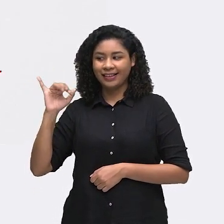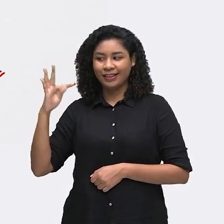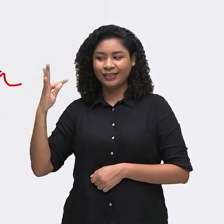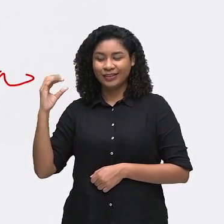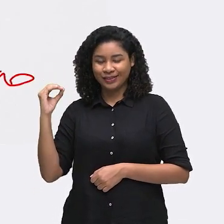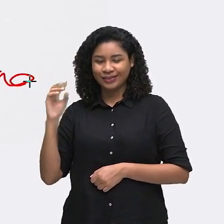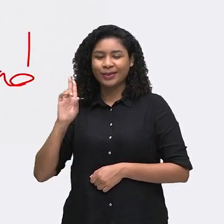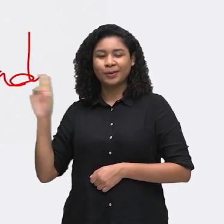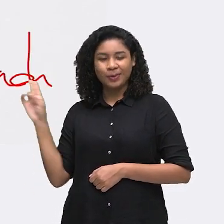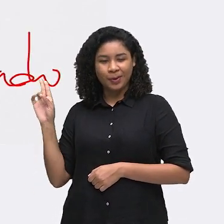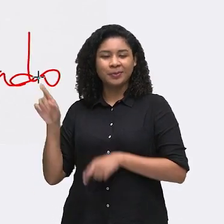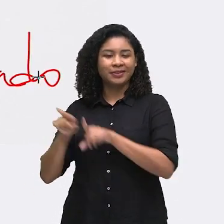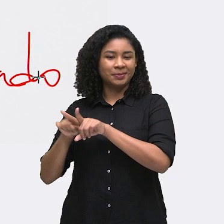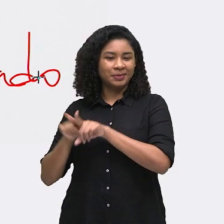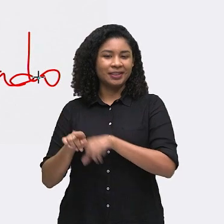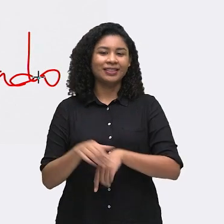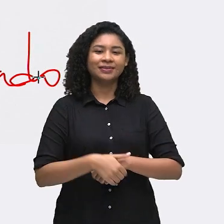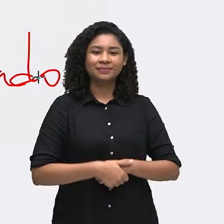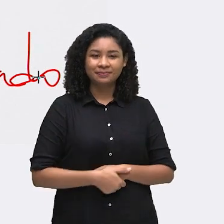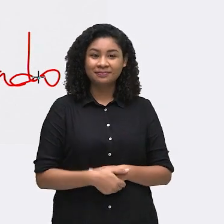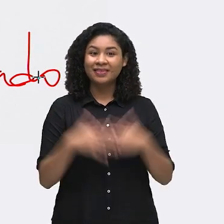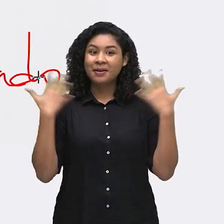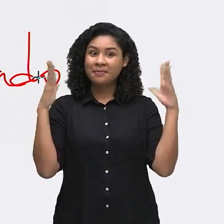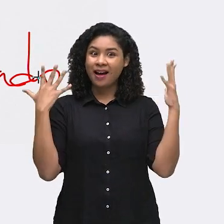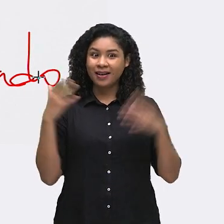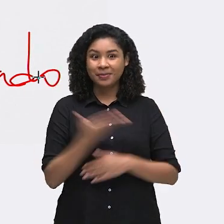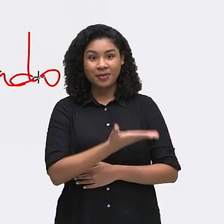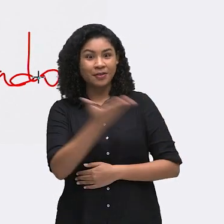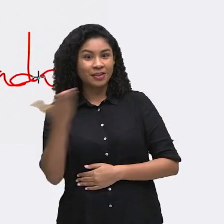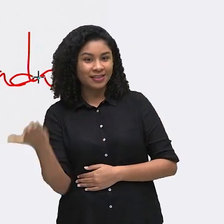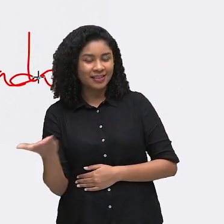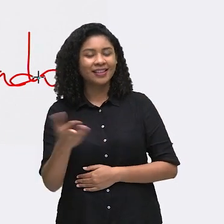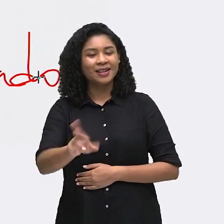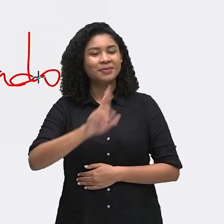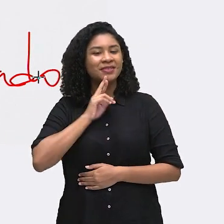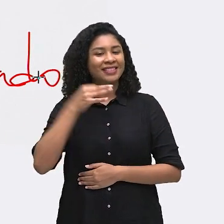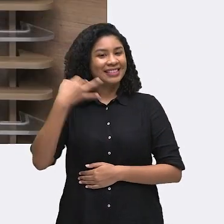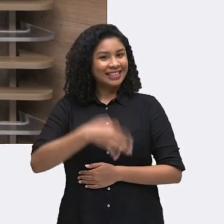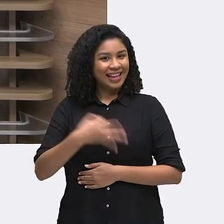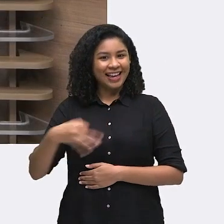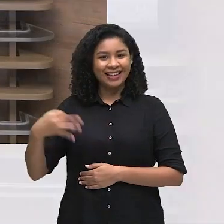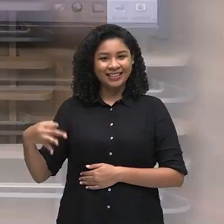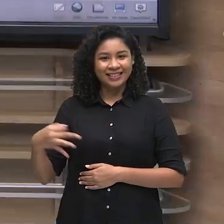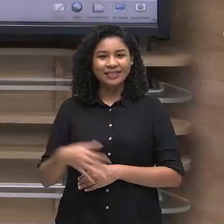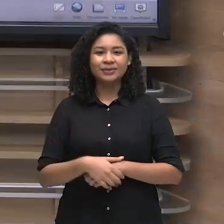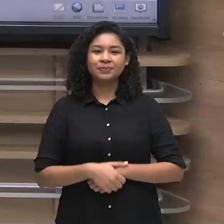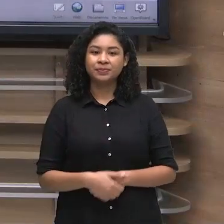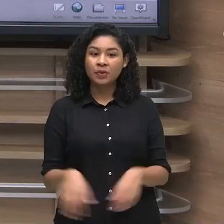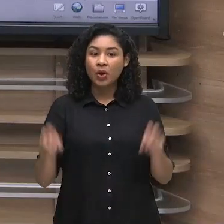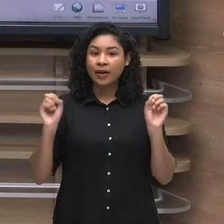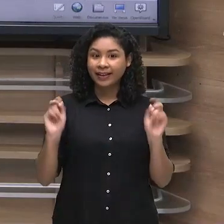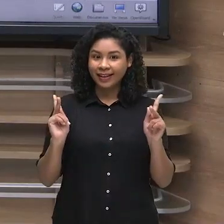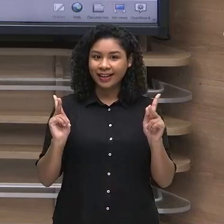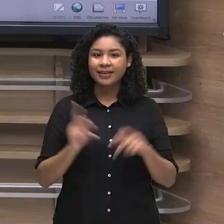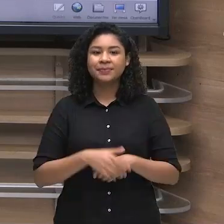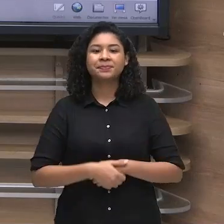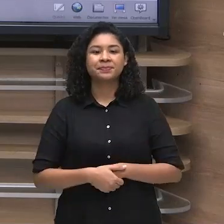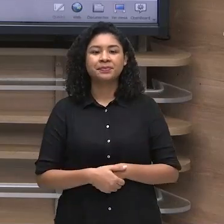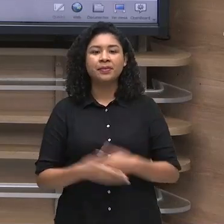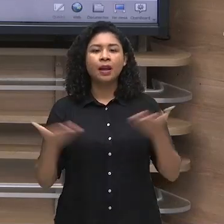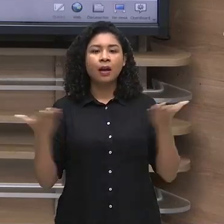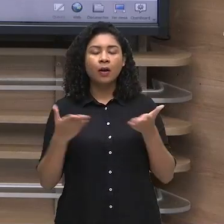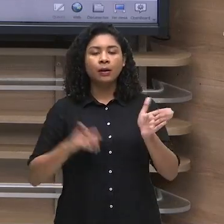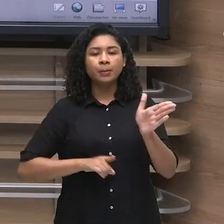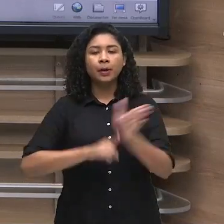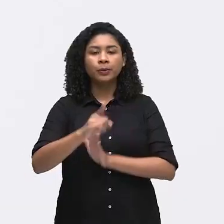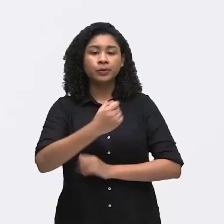passado. Muito bem, parabéns aos nossos queridos que acertaram, correto? E agora nós vamos para a questão